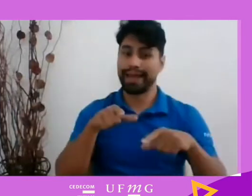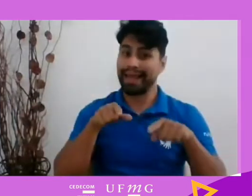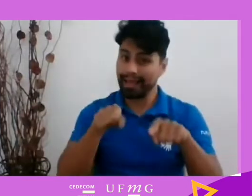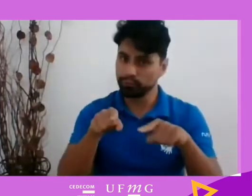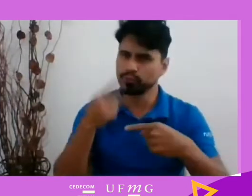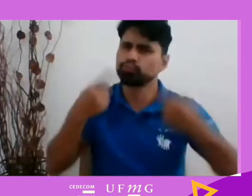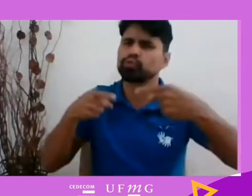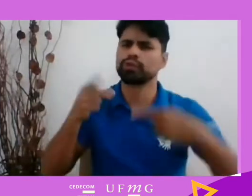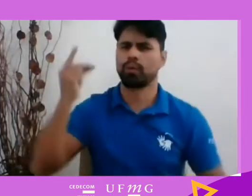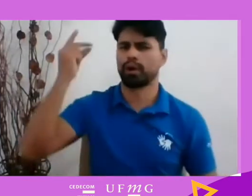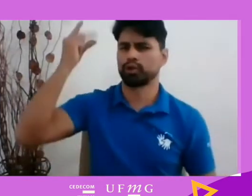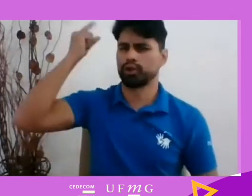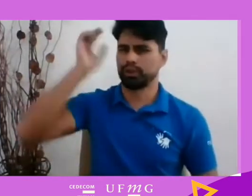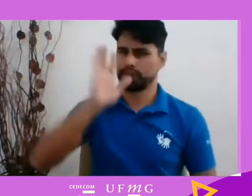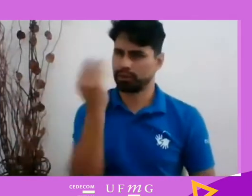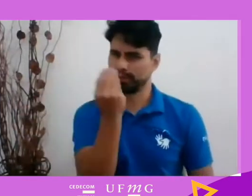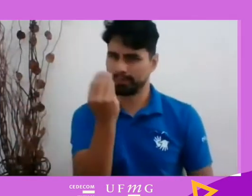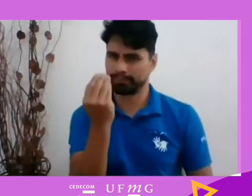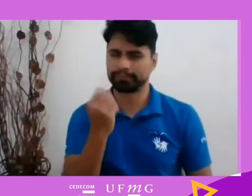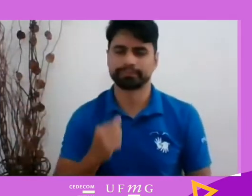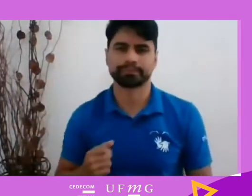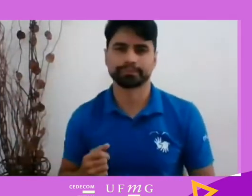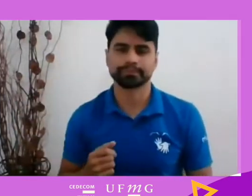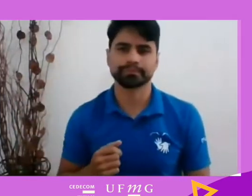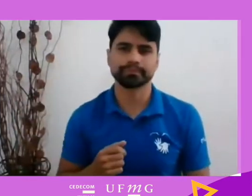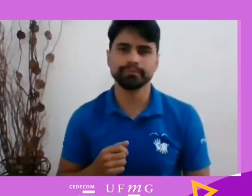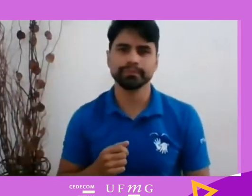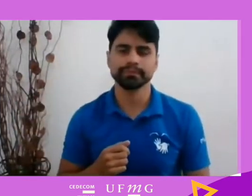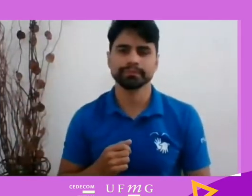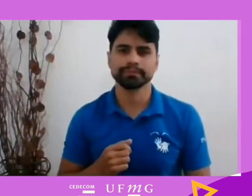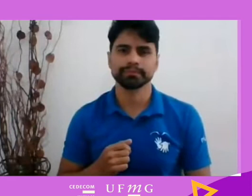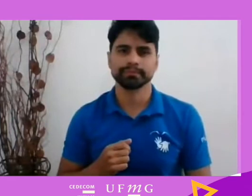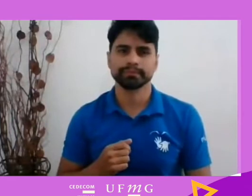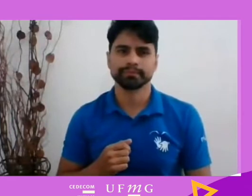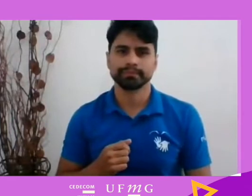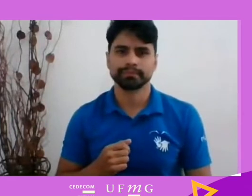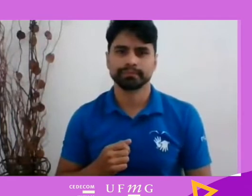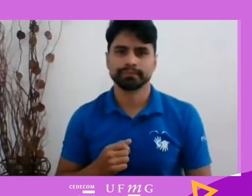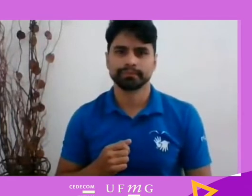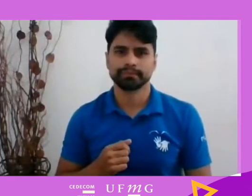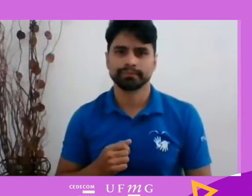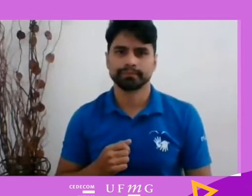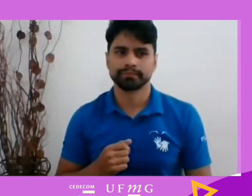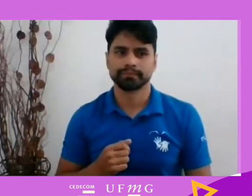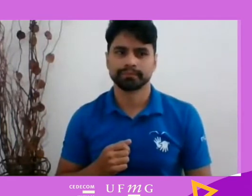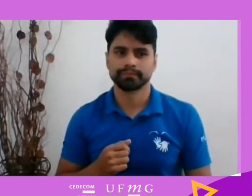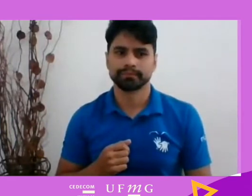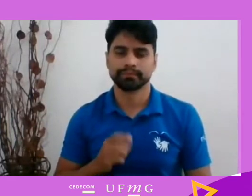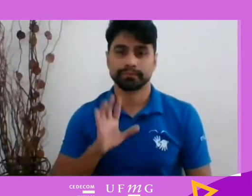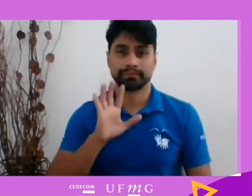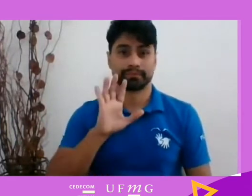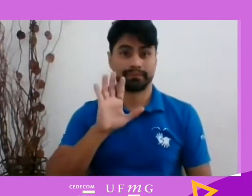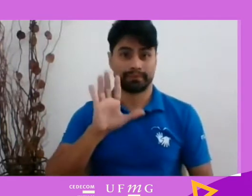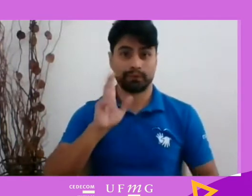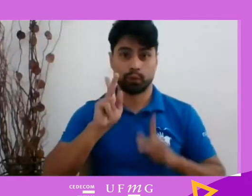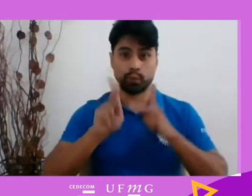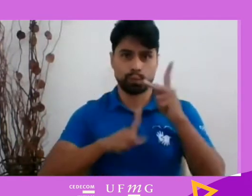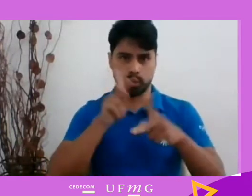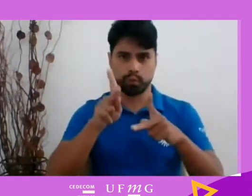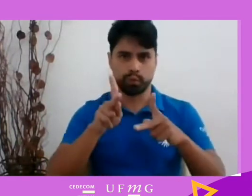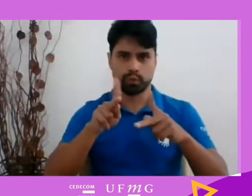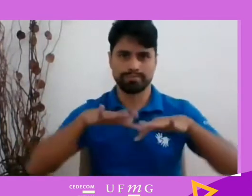faria uma diferenciação entre público e multidão. É mais ou menos assim, o público do futebol, de